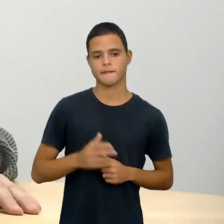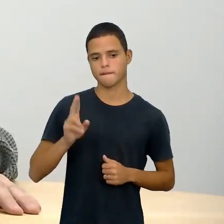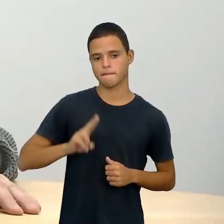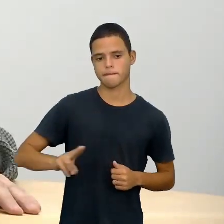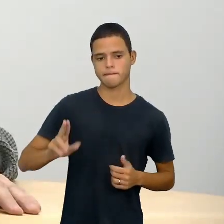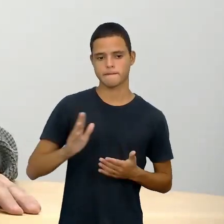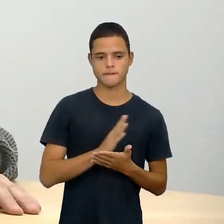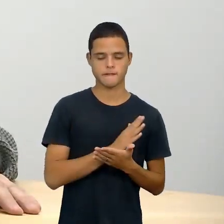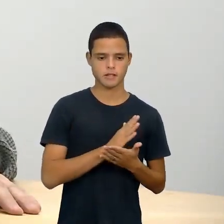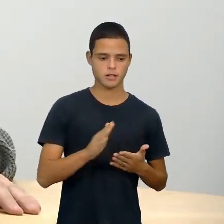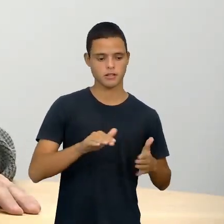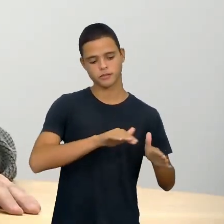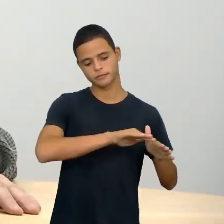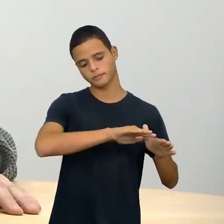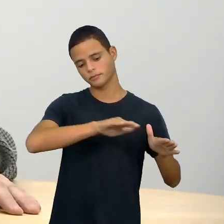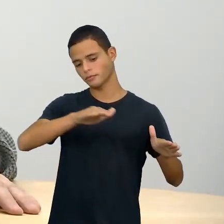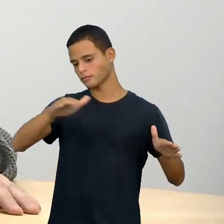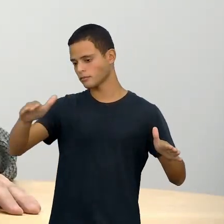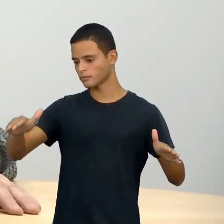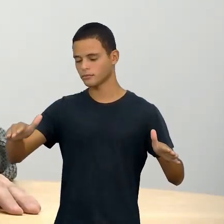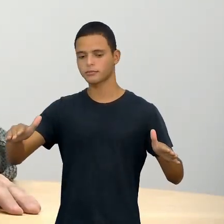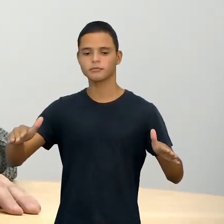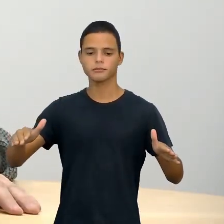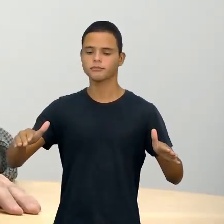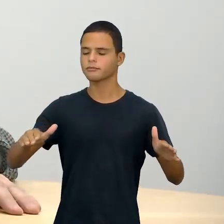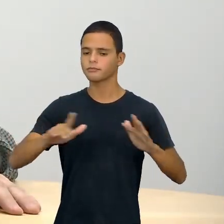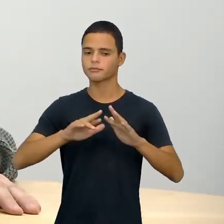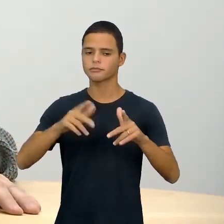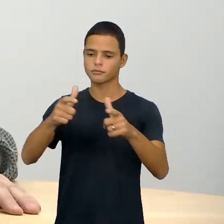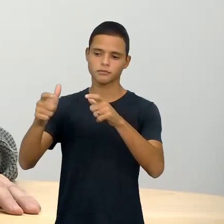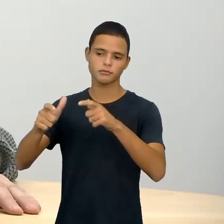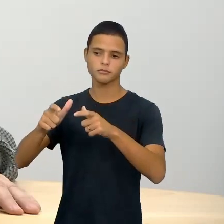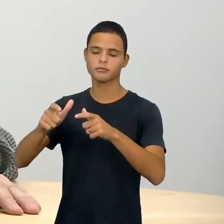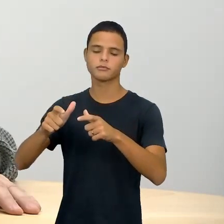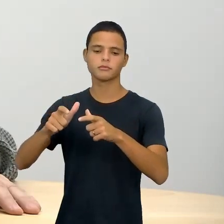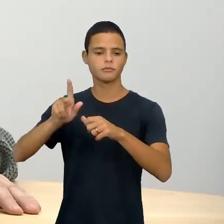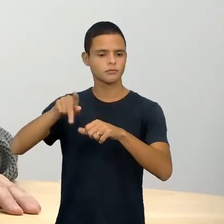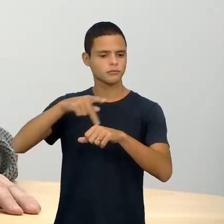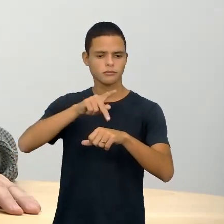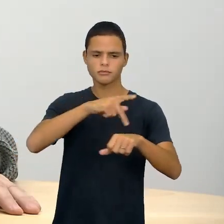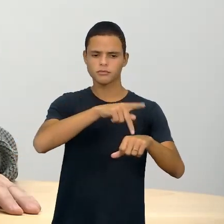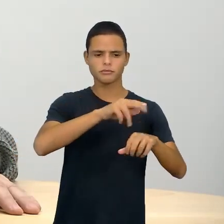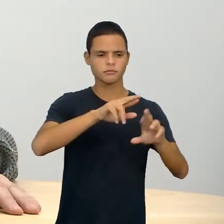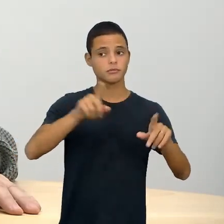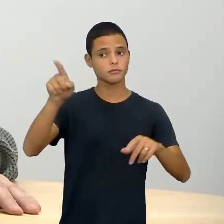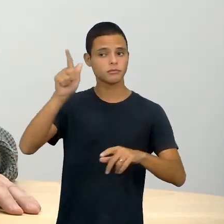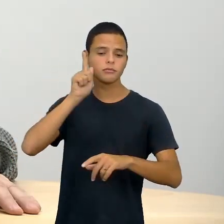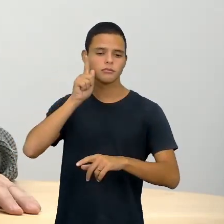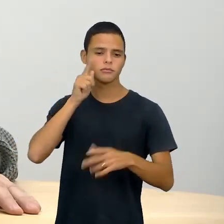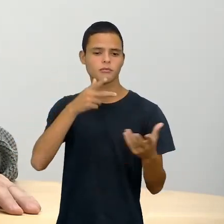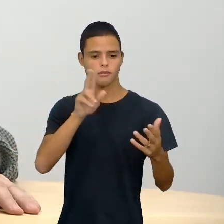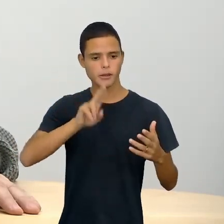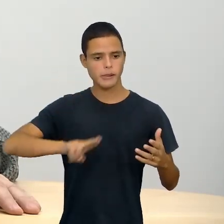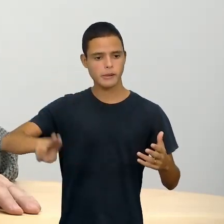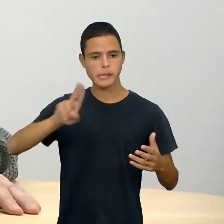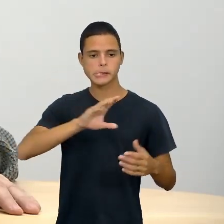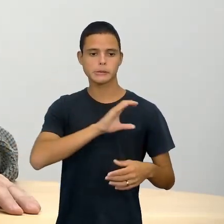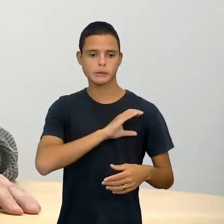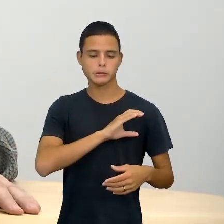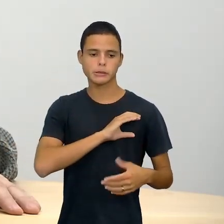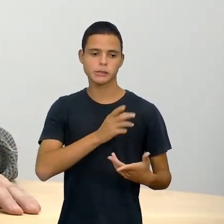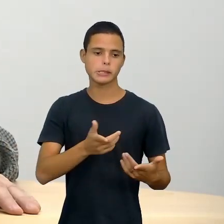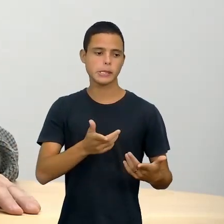pontes em várias partes do mundo. Nos Estados Unidos é bem utilizado. Canadá, Estados